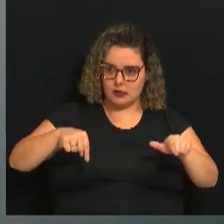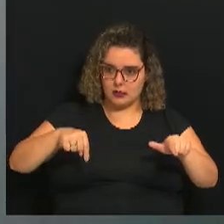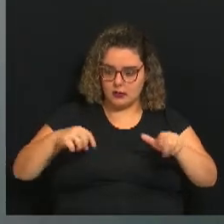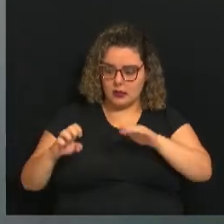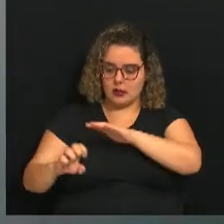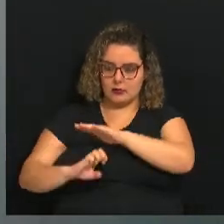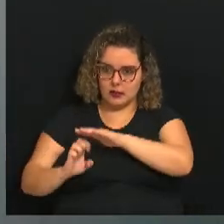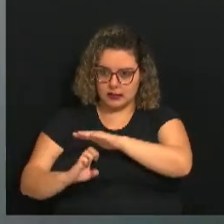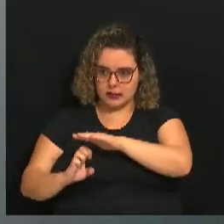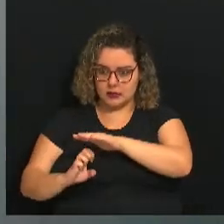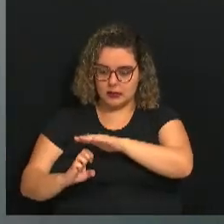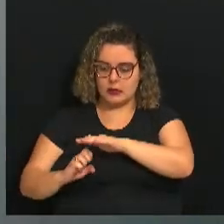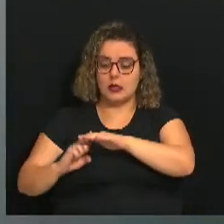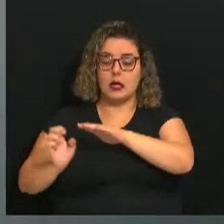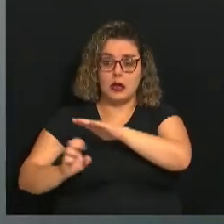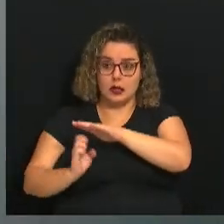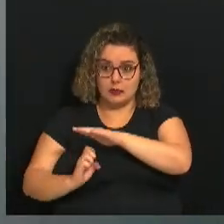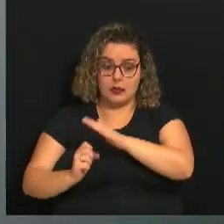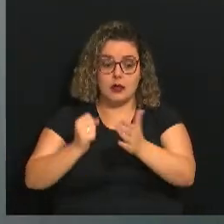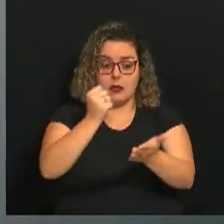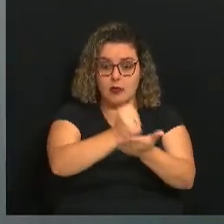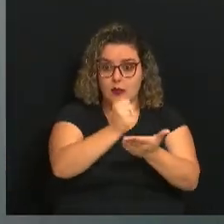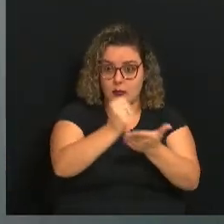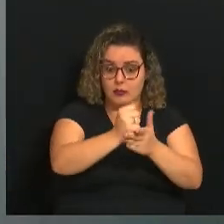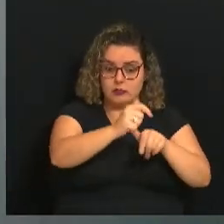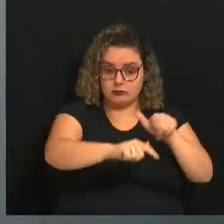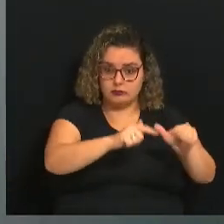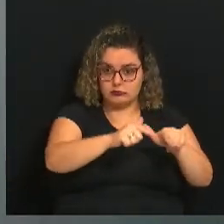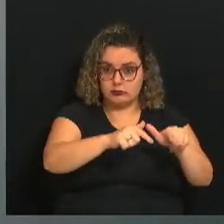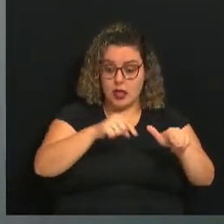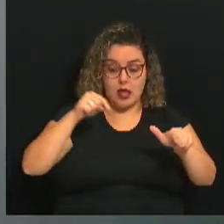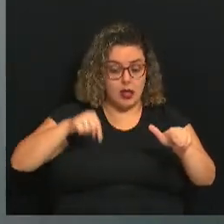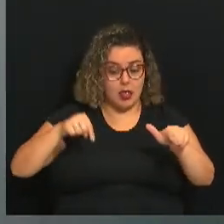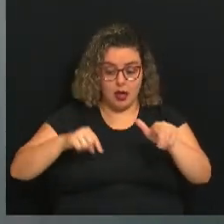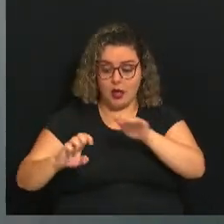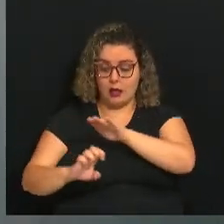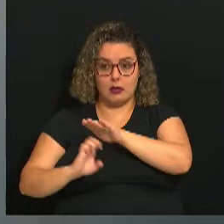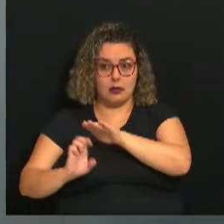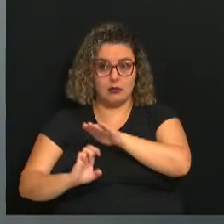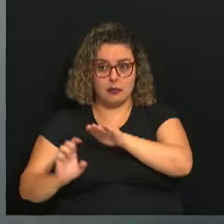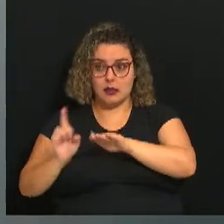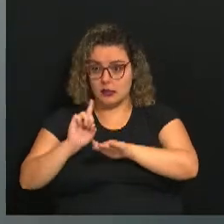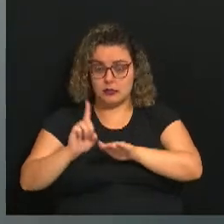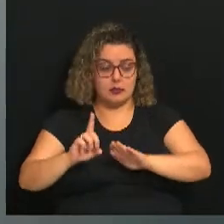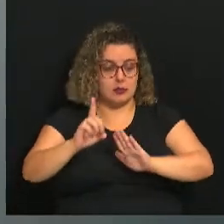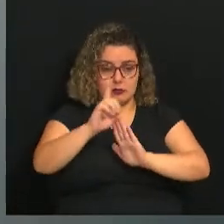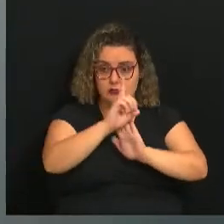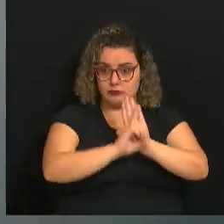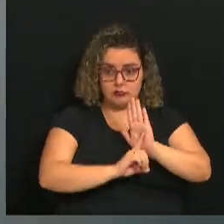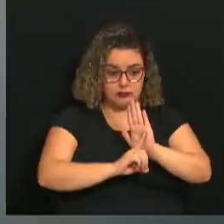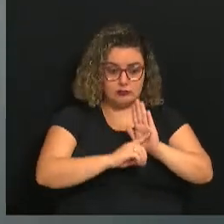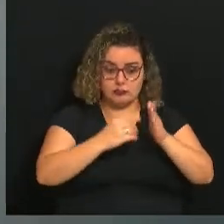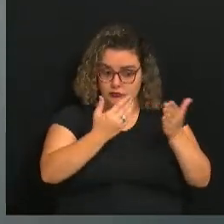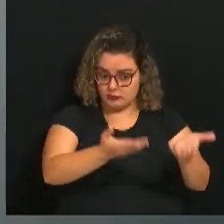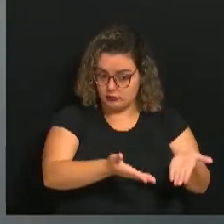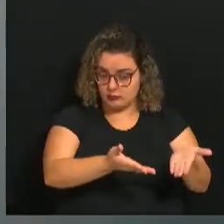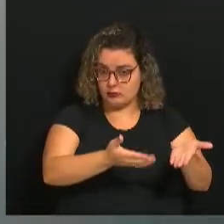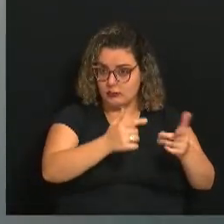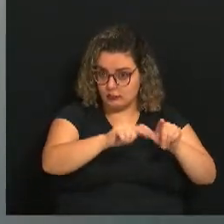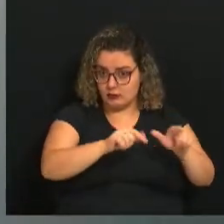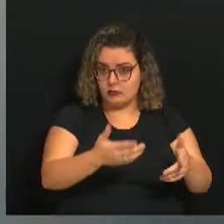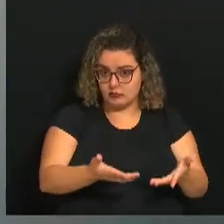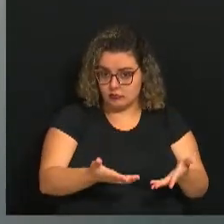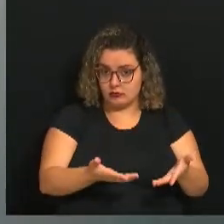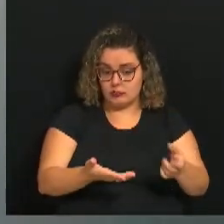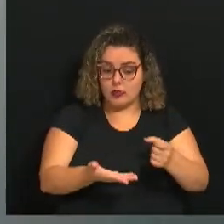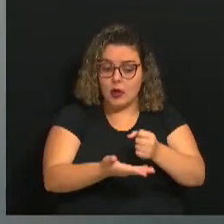e redundou, que foi o pior dos mundos aí recentemente, não honrou com o compromisso que é o básico,